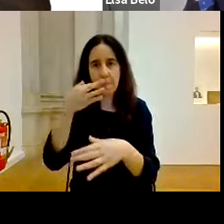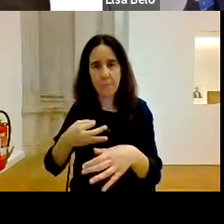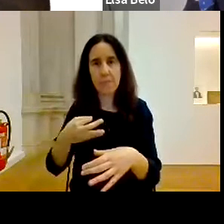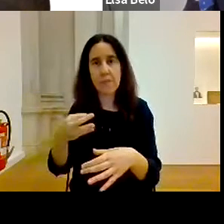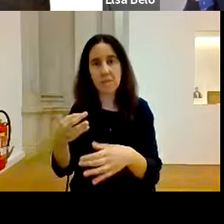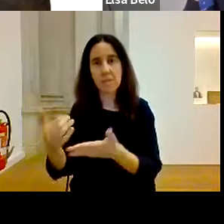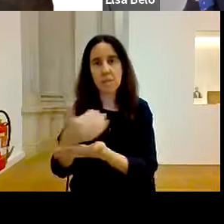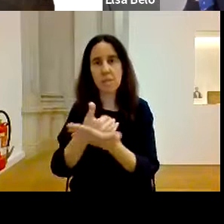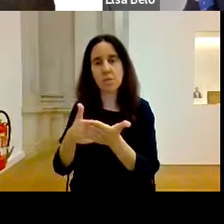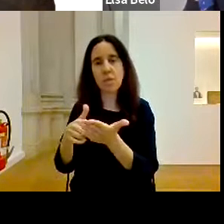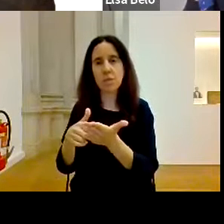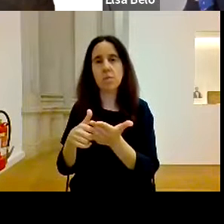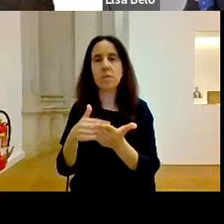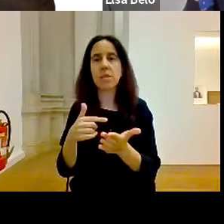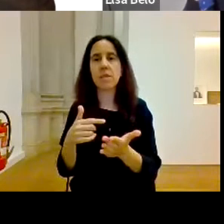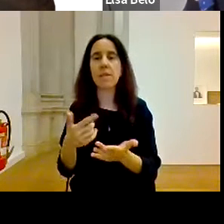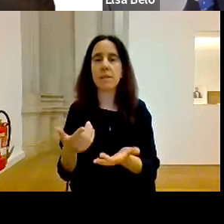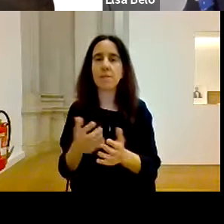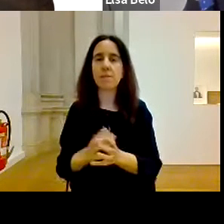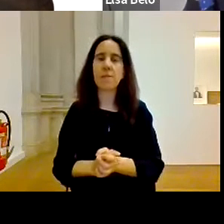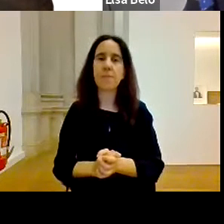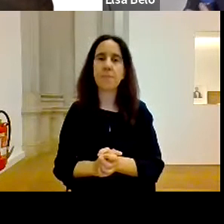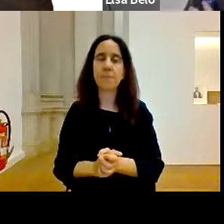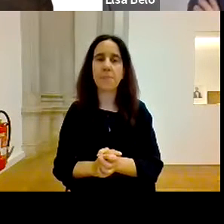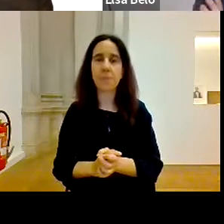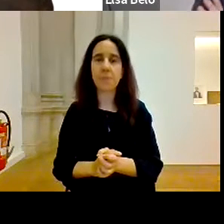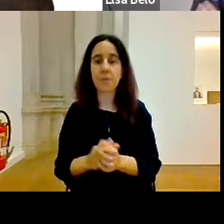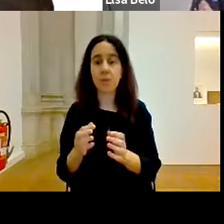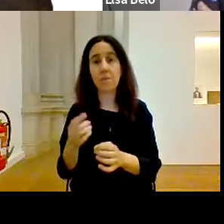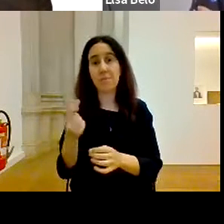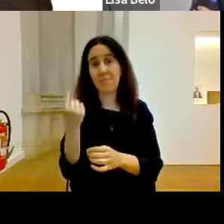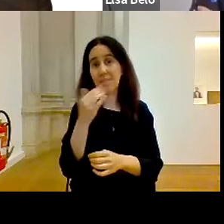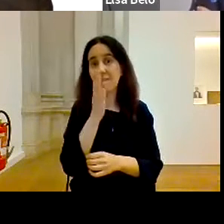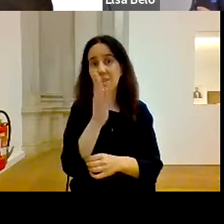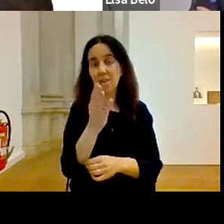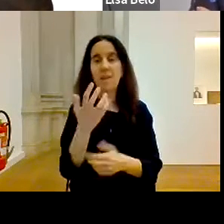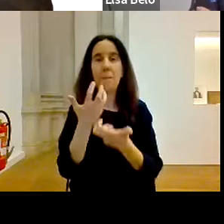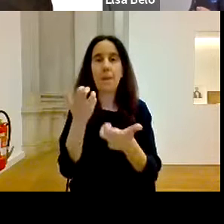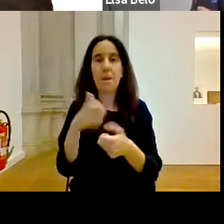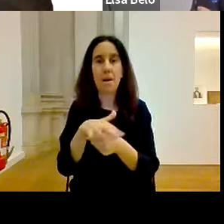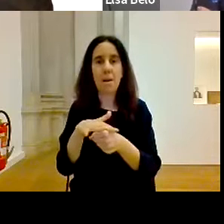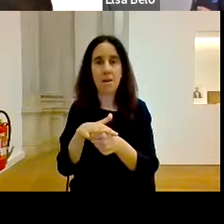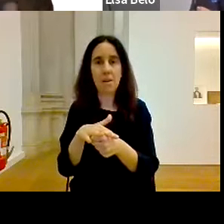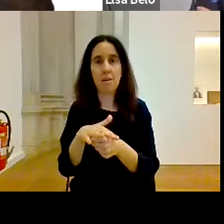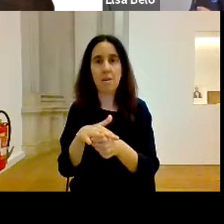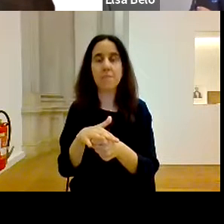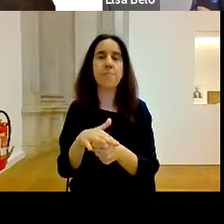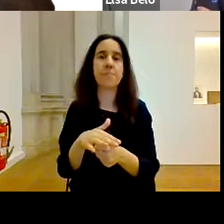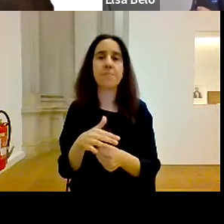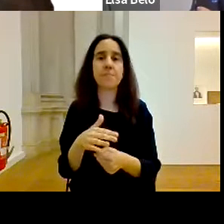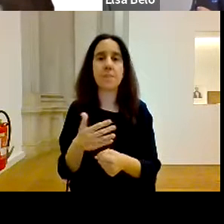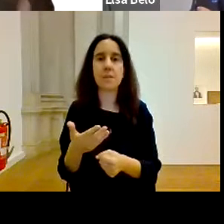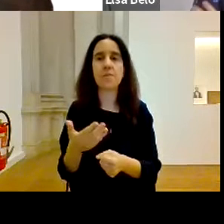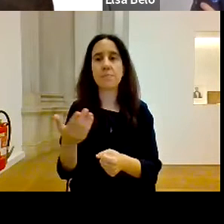acervo documentado. Dizia eu há pouco, a segunda área para mim é mais relevante, de facto, e é aqui que eu vejo um salto cultural enorme que esta pandemia